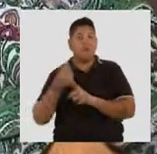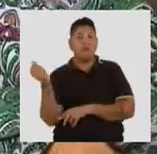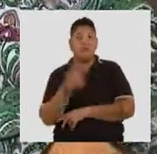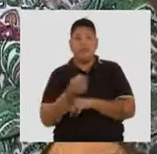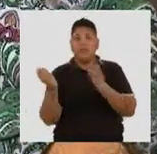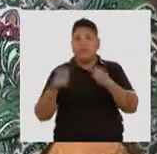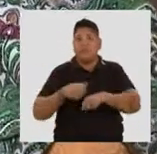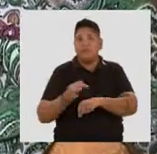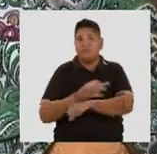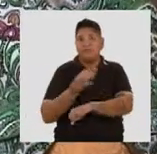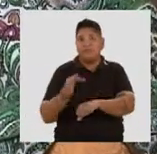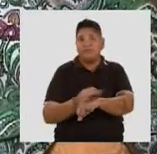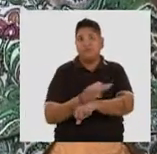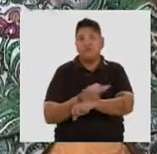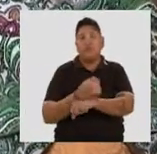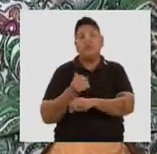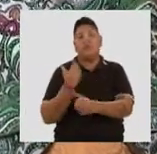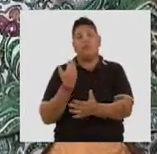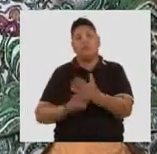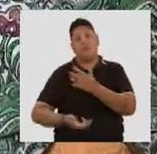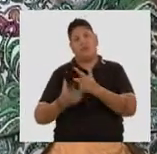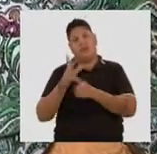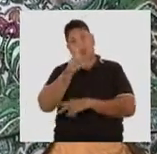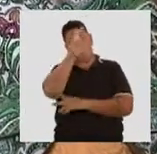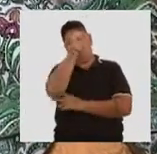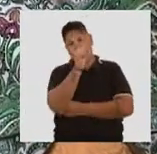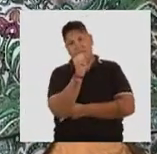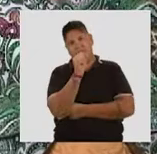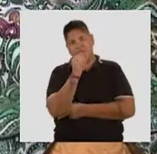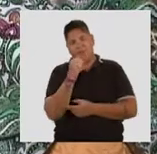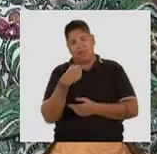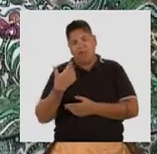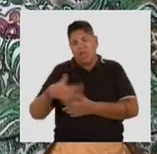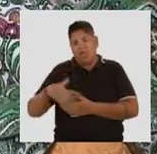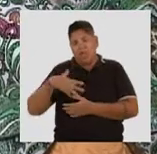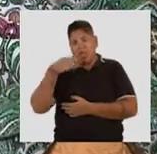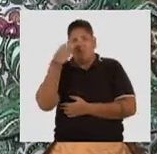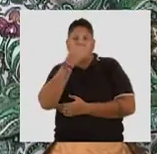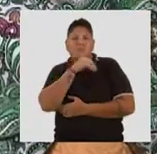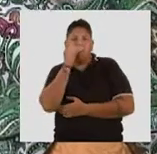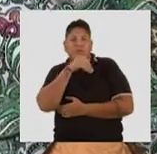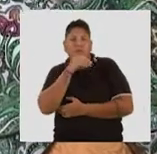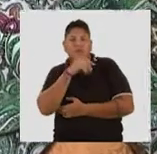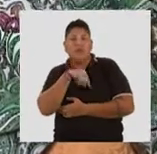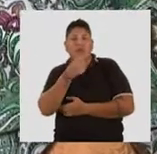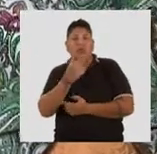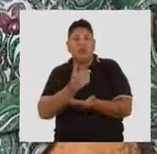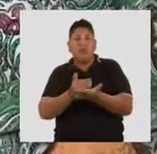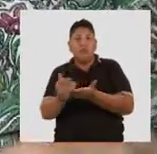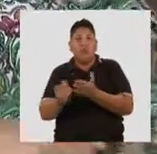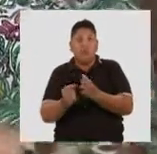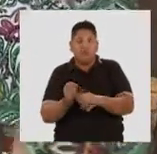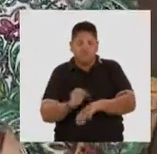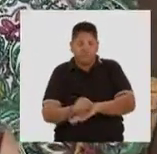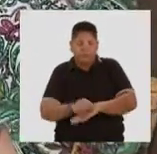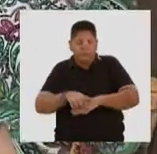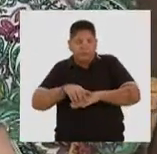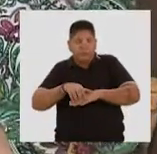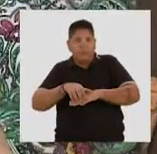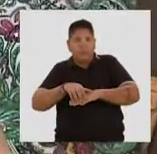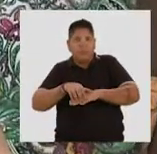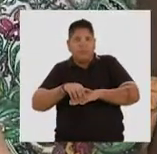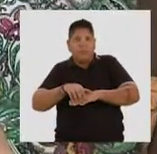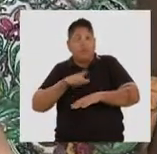do que minha mão suportava, né? Aí fui perdendo a força, né, da mão. E aí foi quando nasceu o